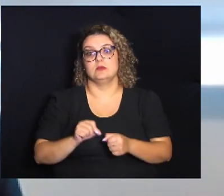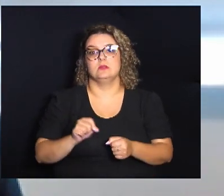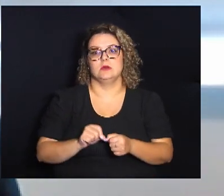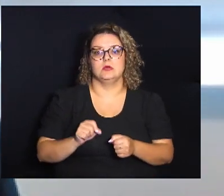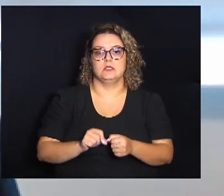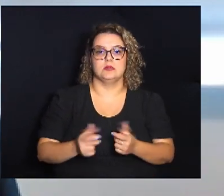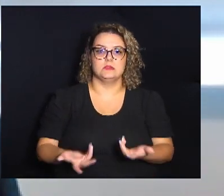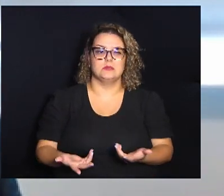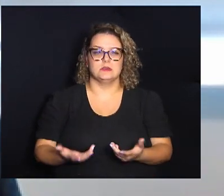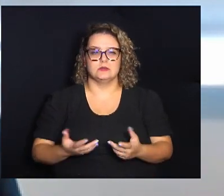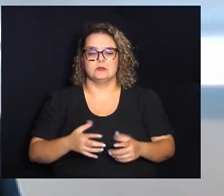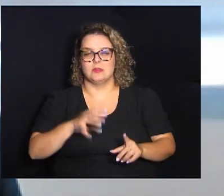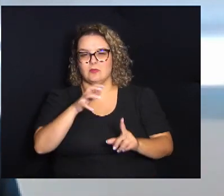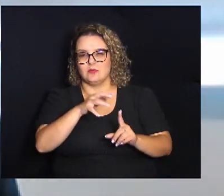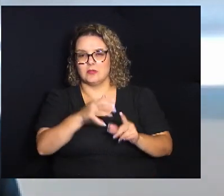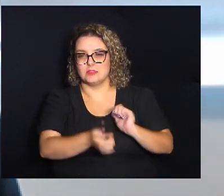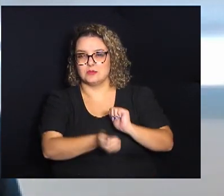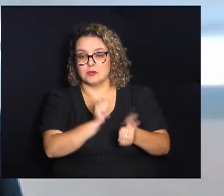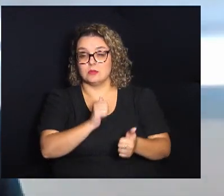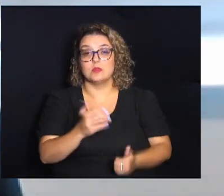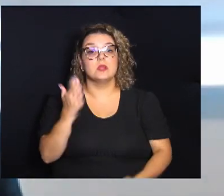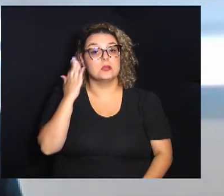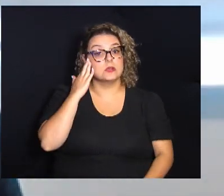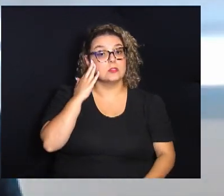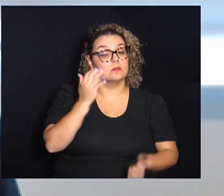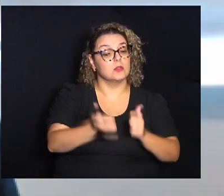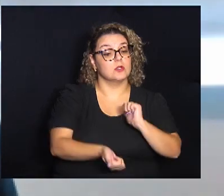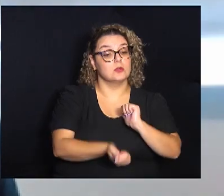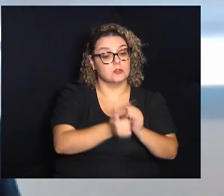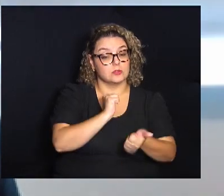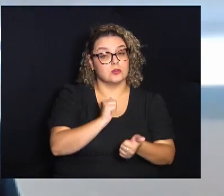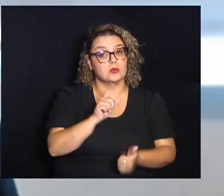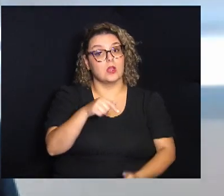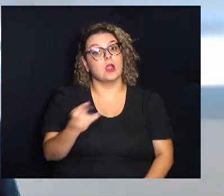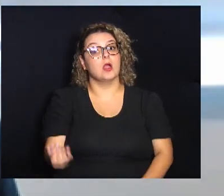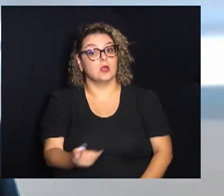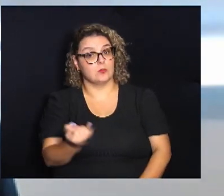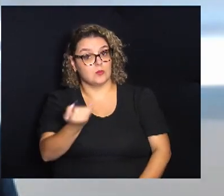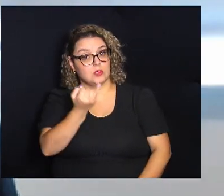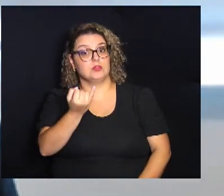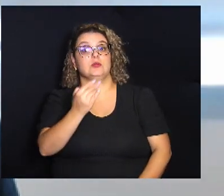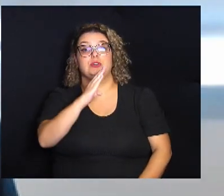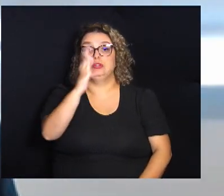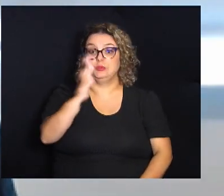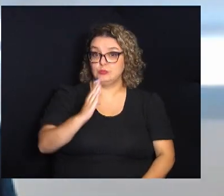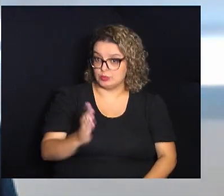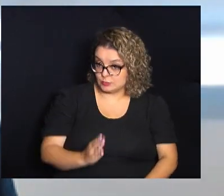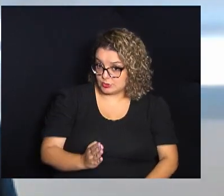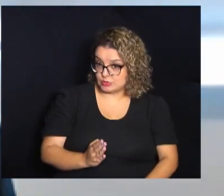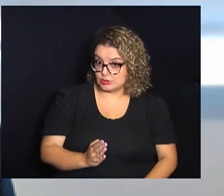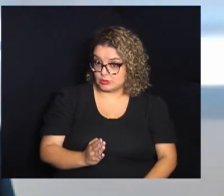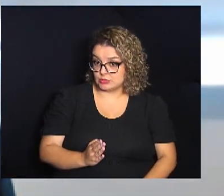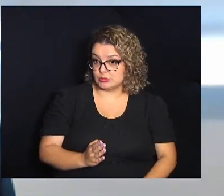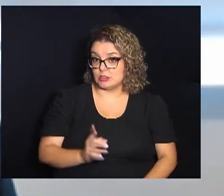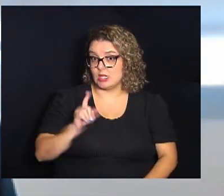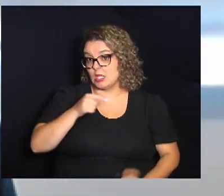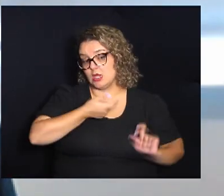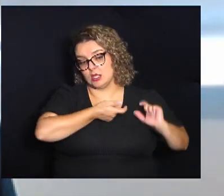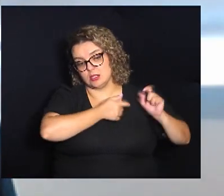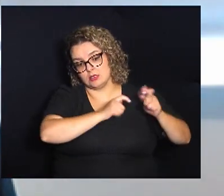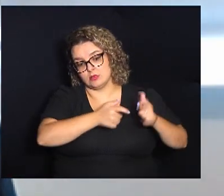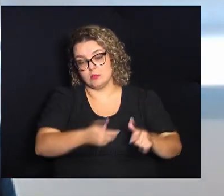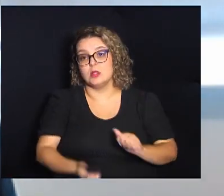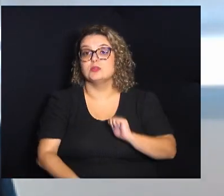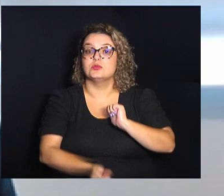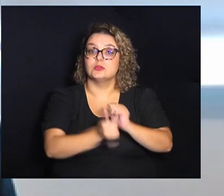esporte. A gente sabe que o esporte ele é algo muito precioso para o Brasil. O Brasil ele é muito tradicional nos seus